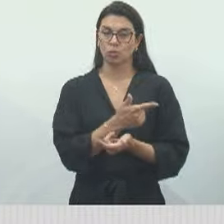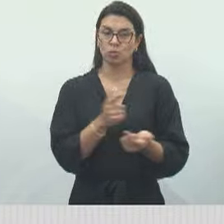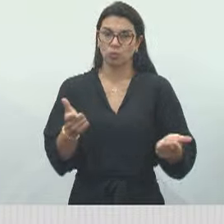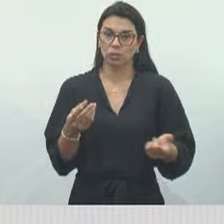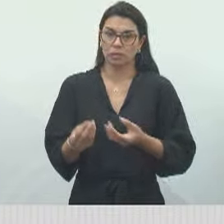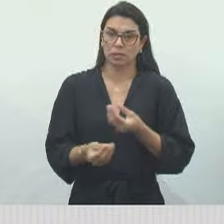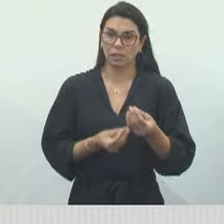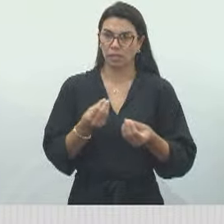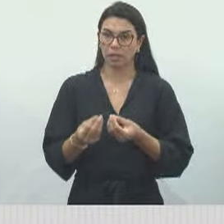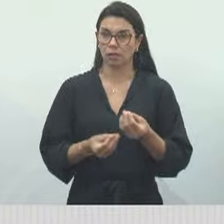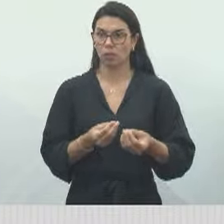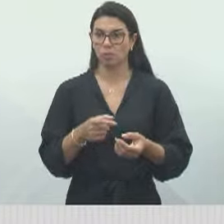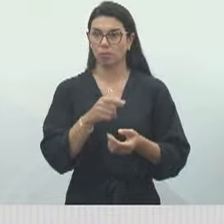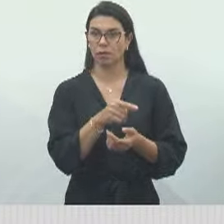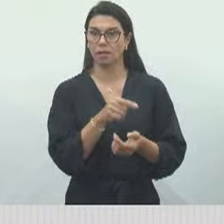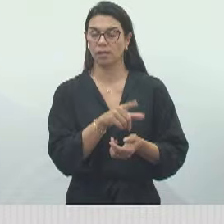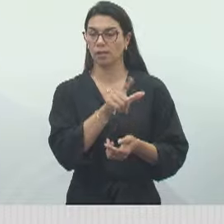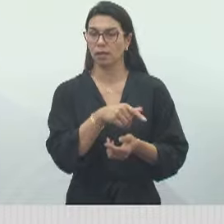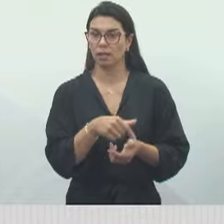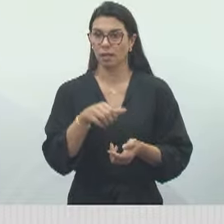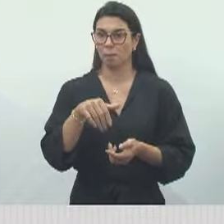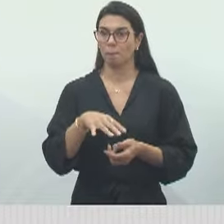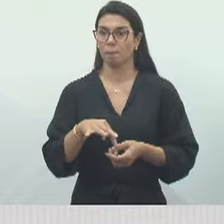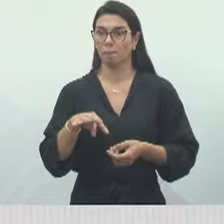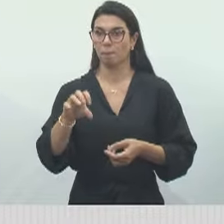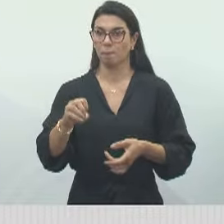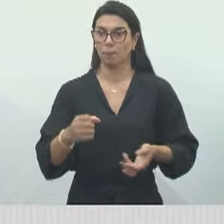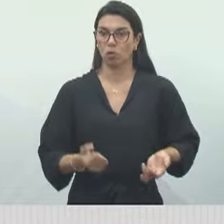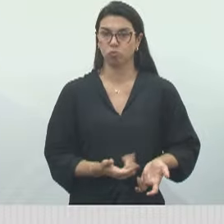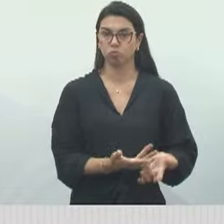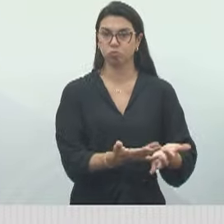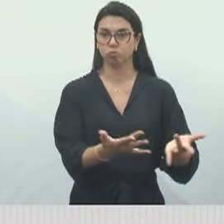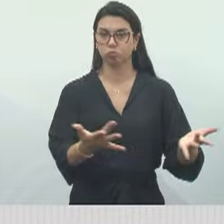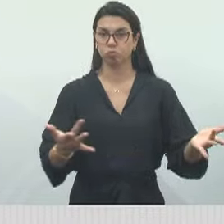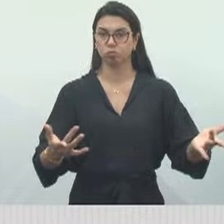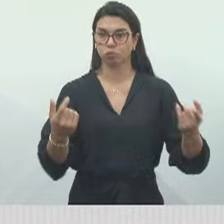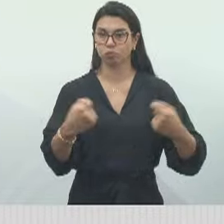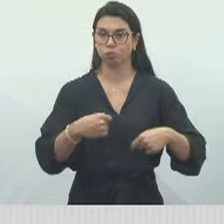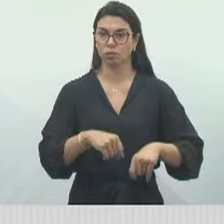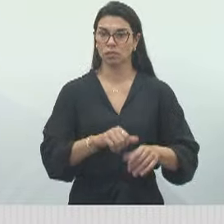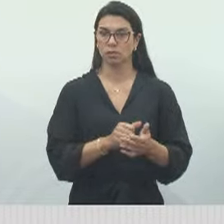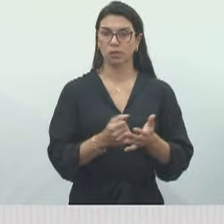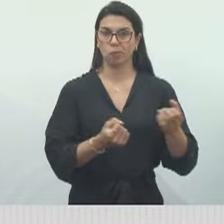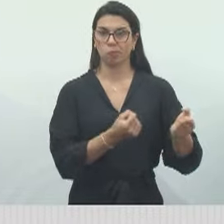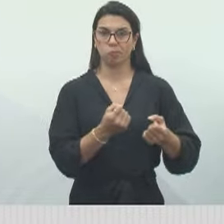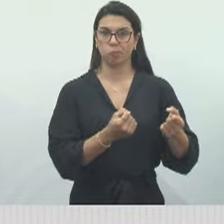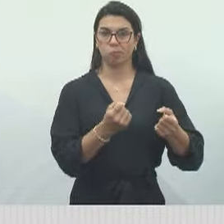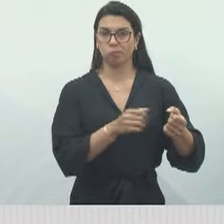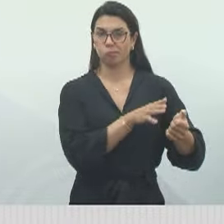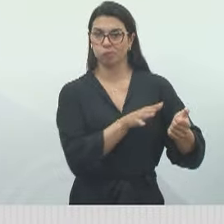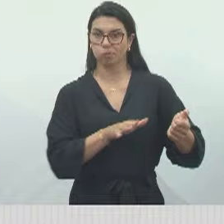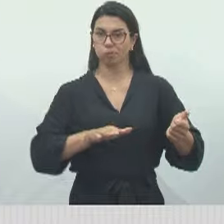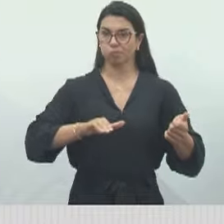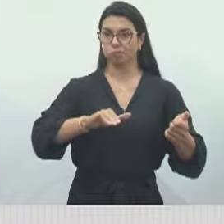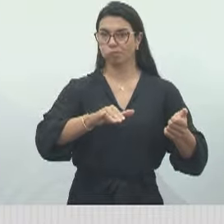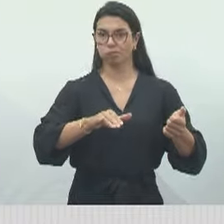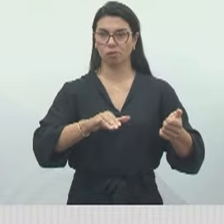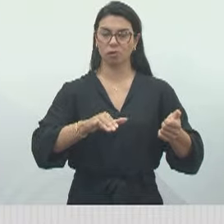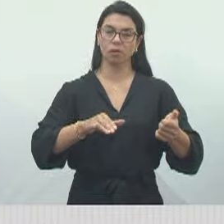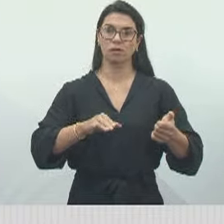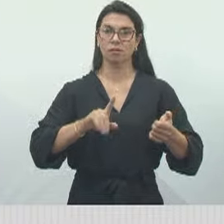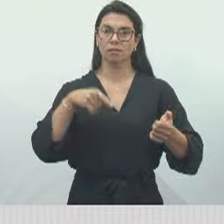aí, porque não é grama isso é mato. Então, tem que parar o carro no mato para poder entrar dentro